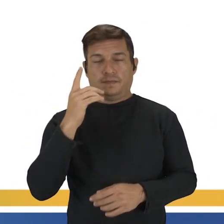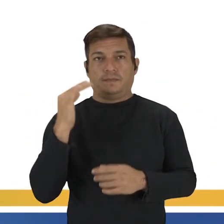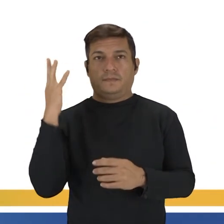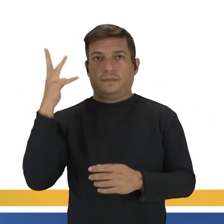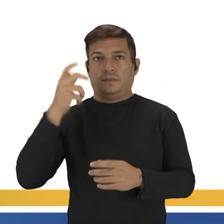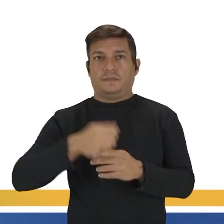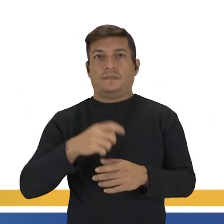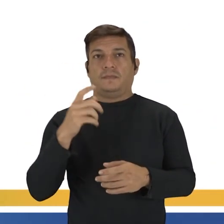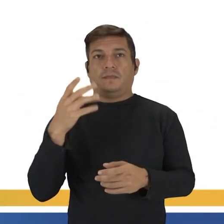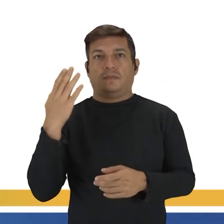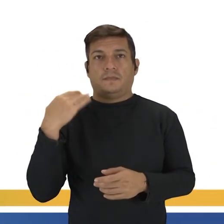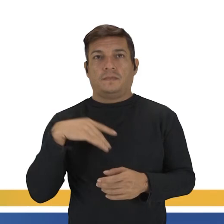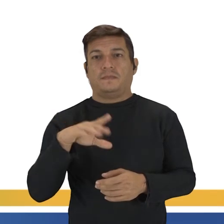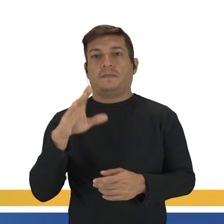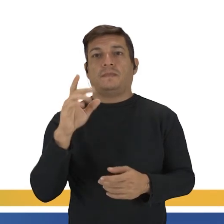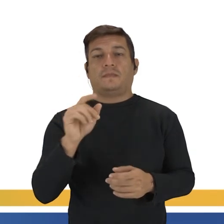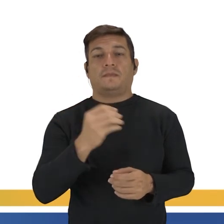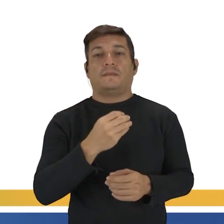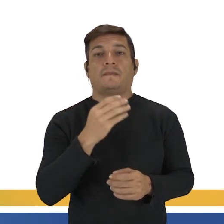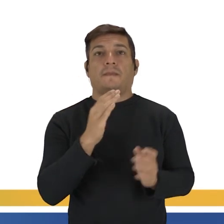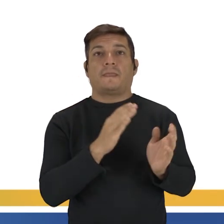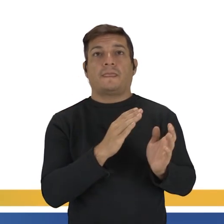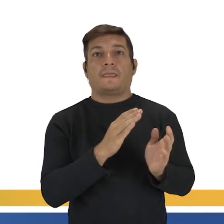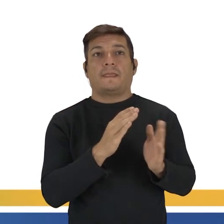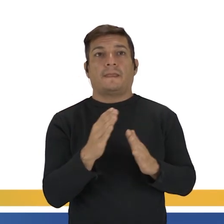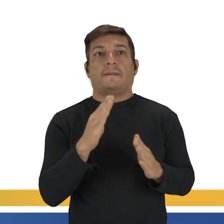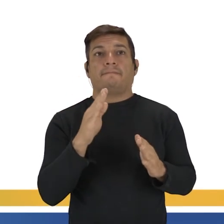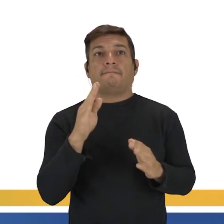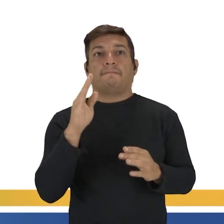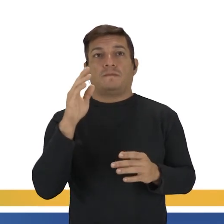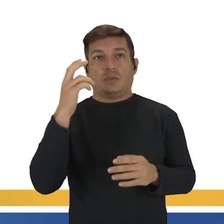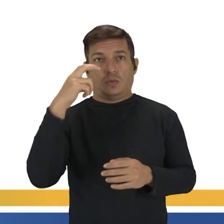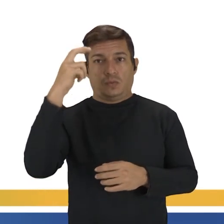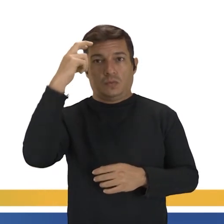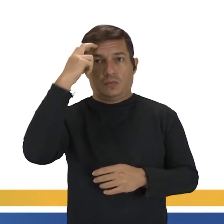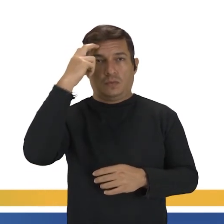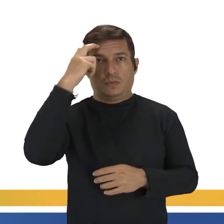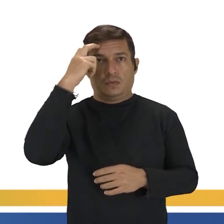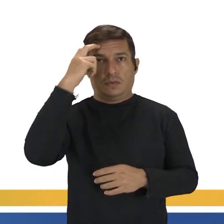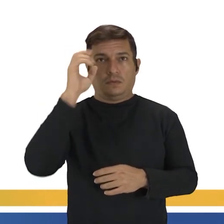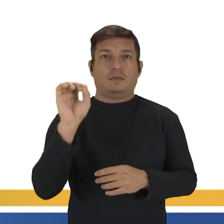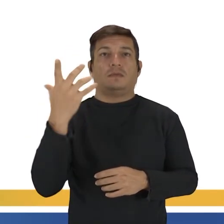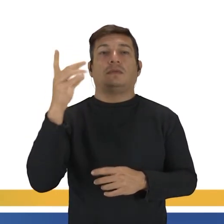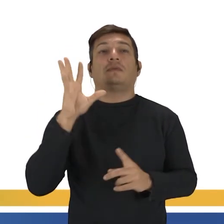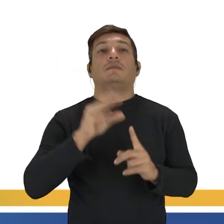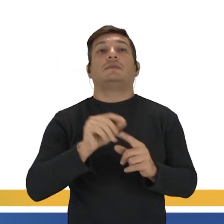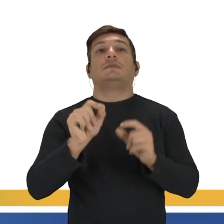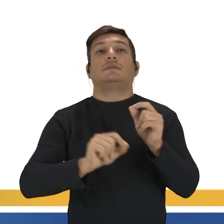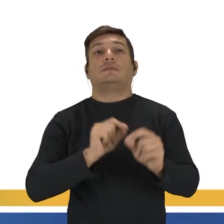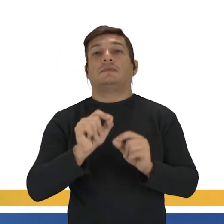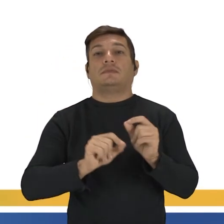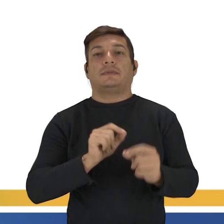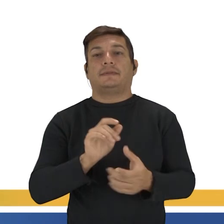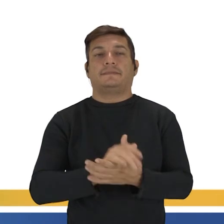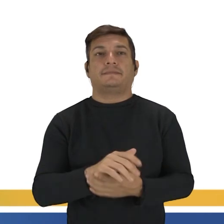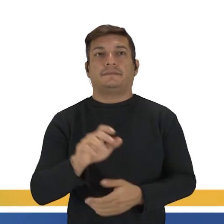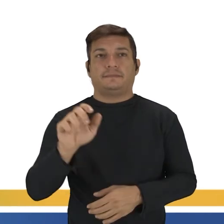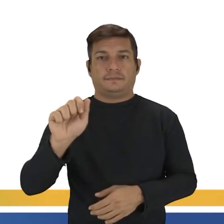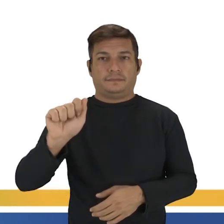da antiguidade clássica pela perspectiva patrimonial cultural foi realizada com o objetivo